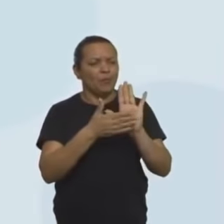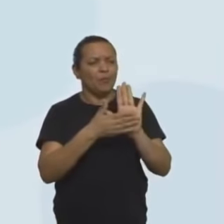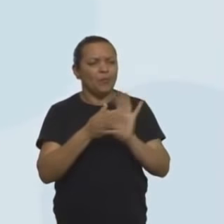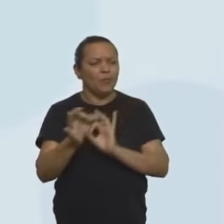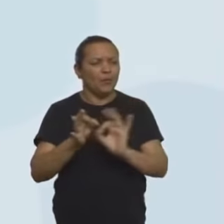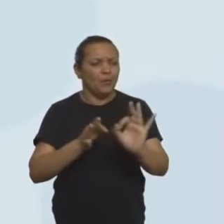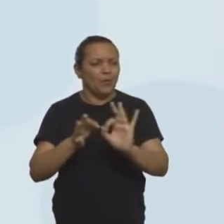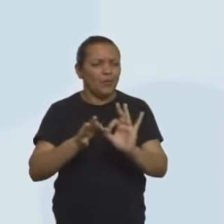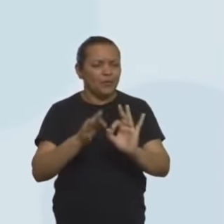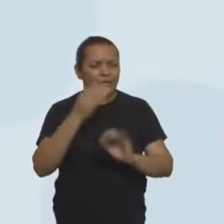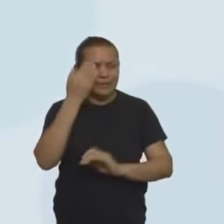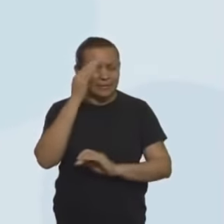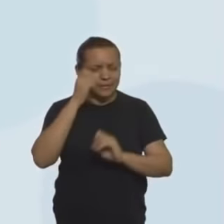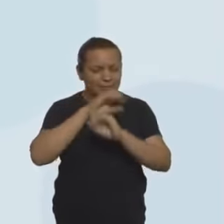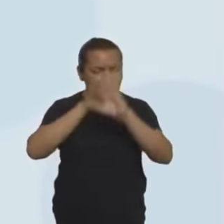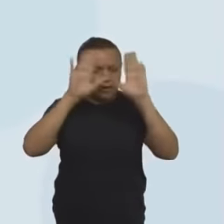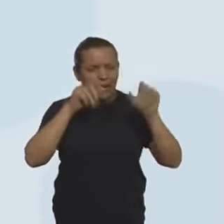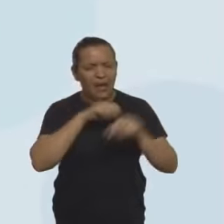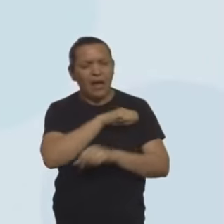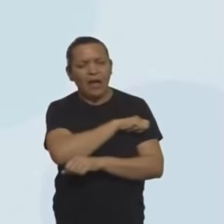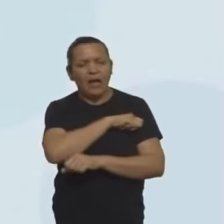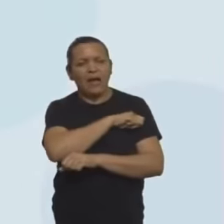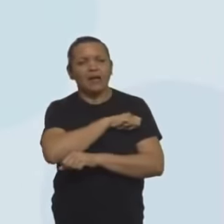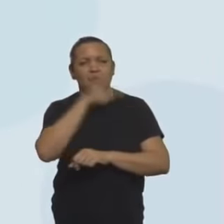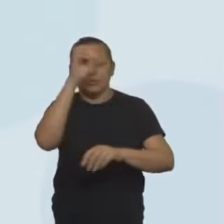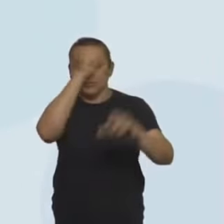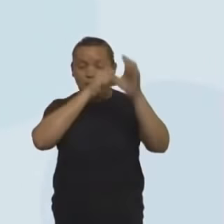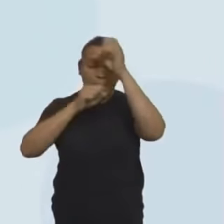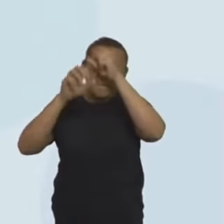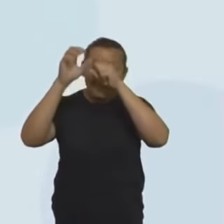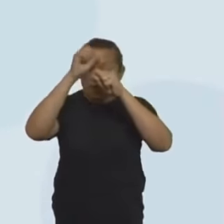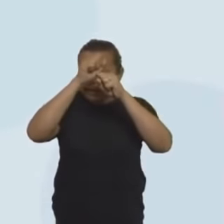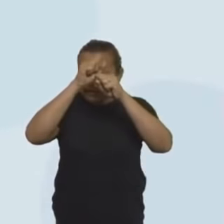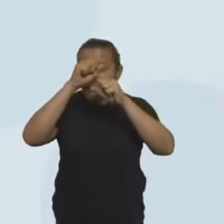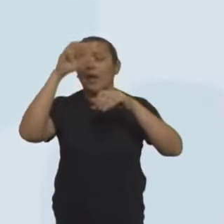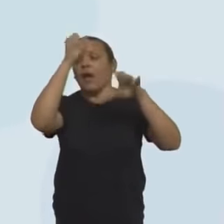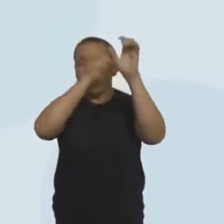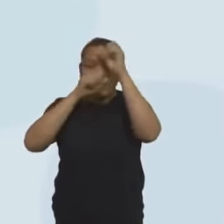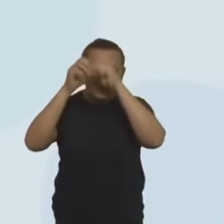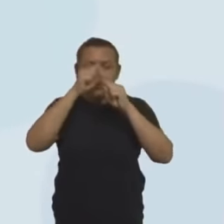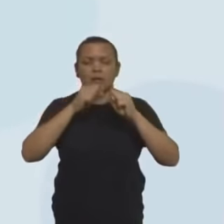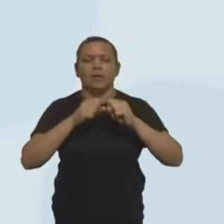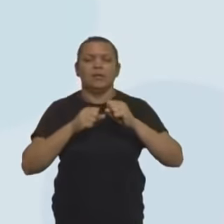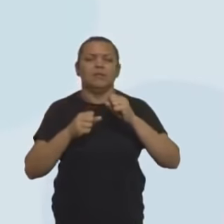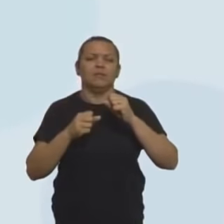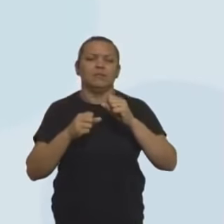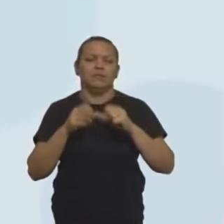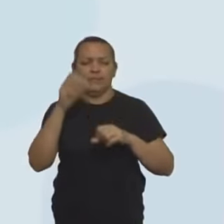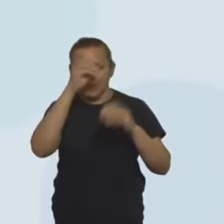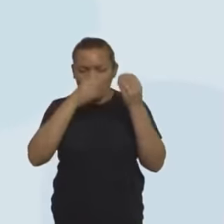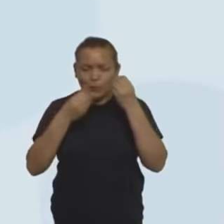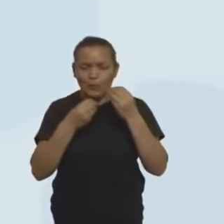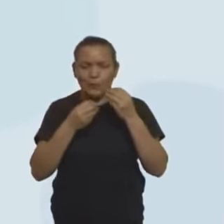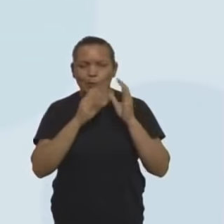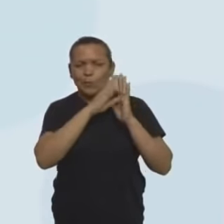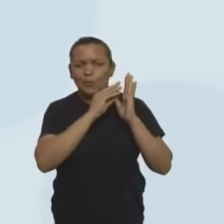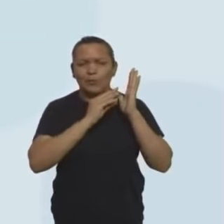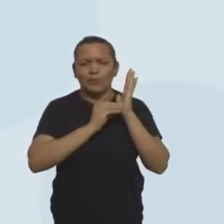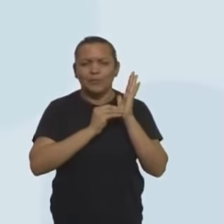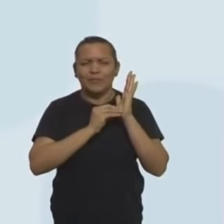gente entende que é importante que os alunos aprendam a aprender, né? Muitas vezes a gente entra direto, né, nos